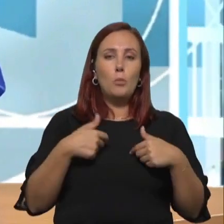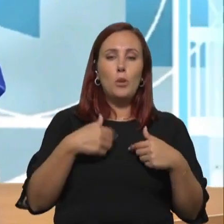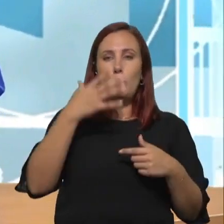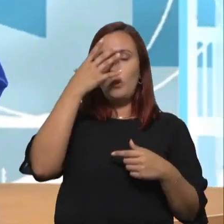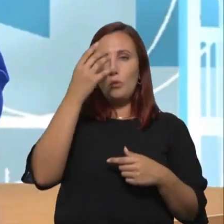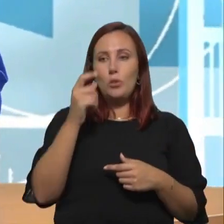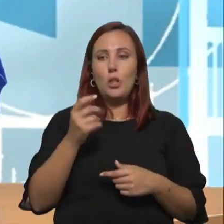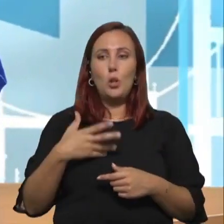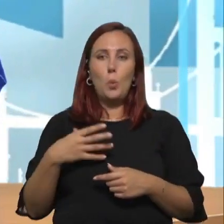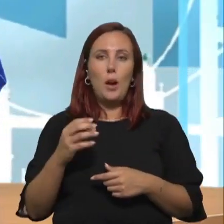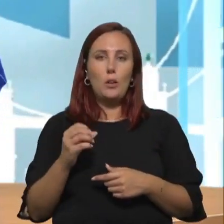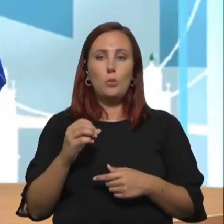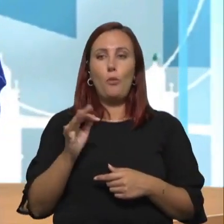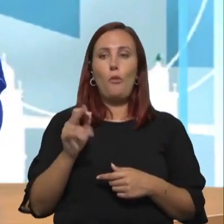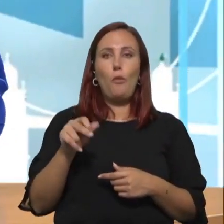Eduardo Franco,